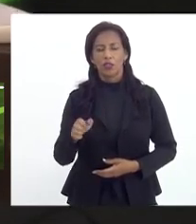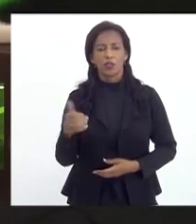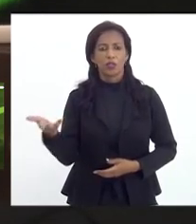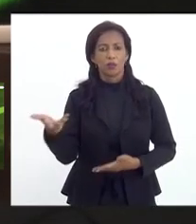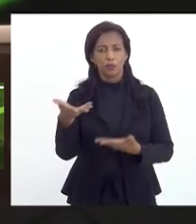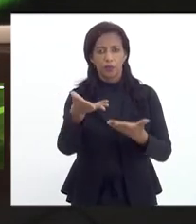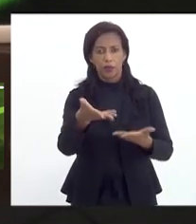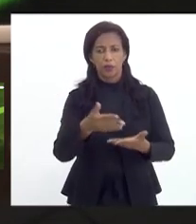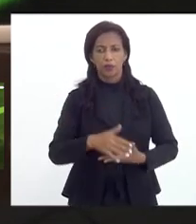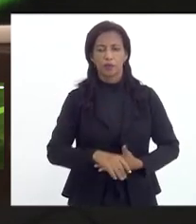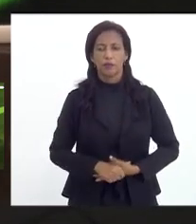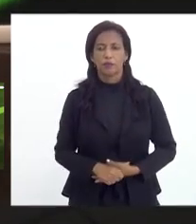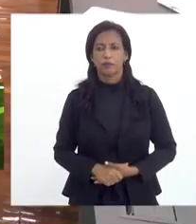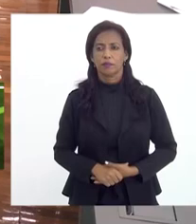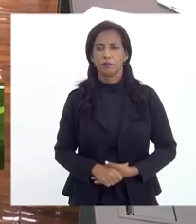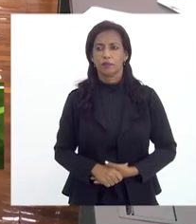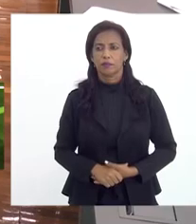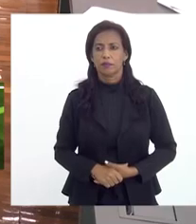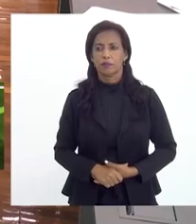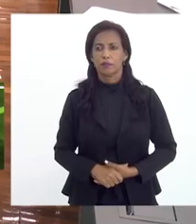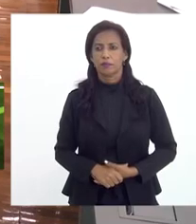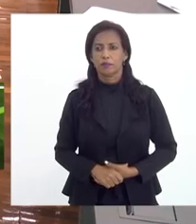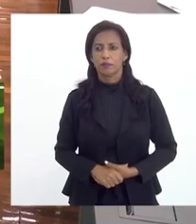o próximo Projeto